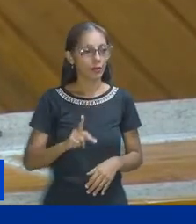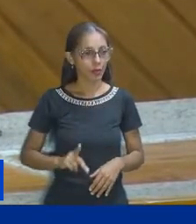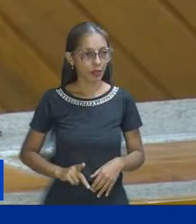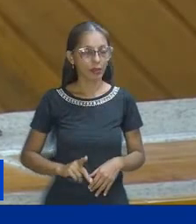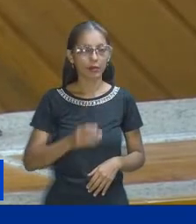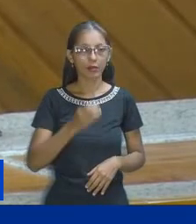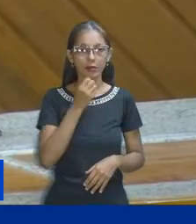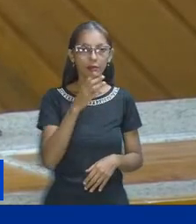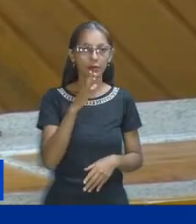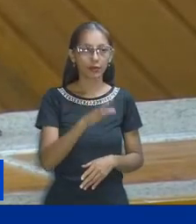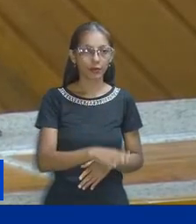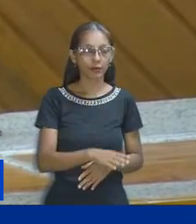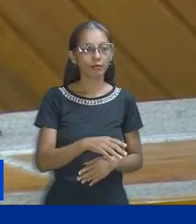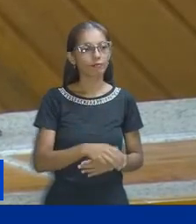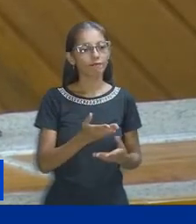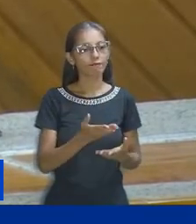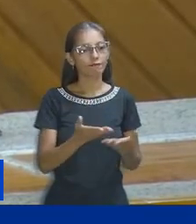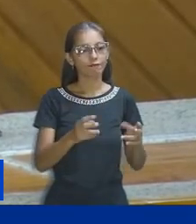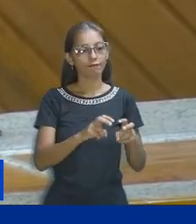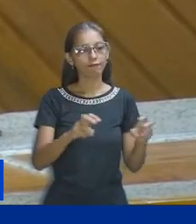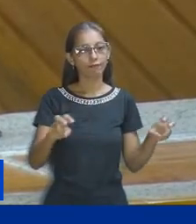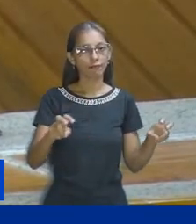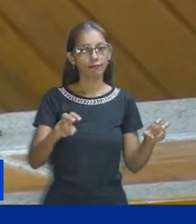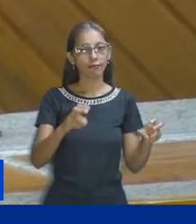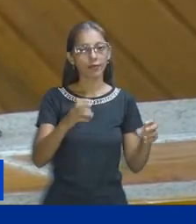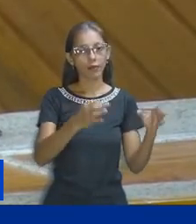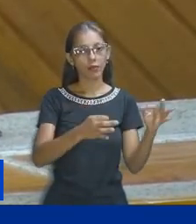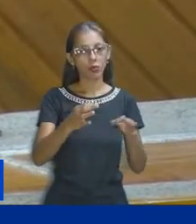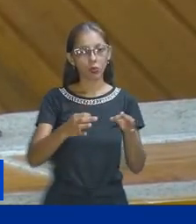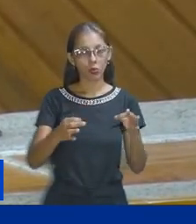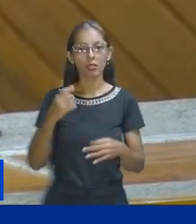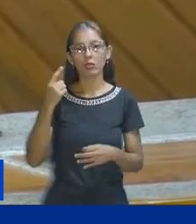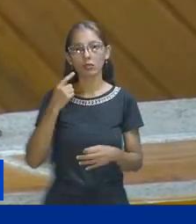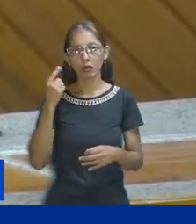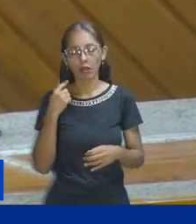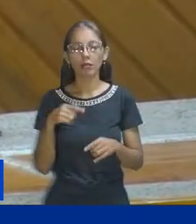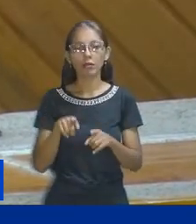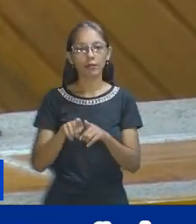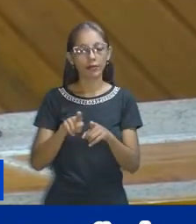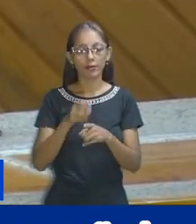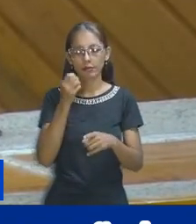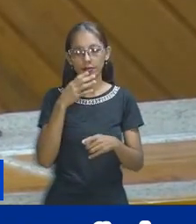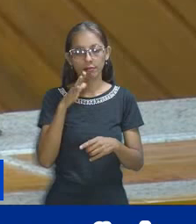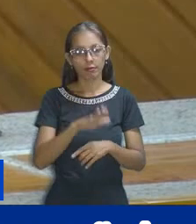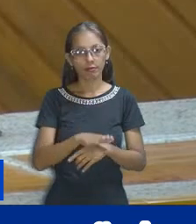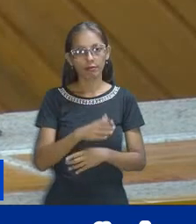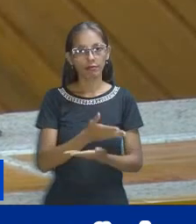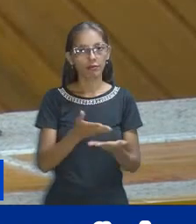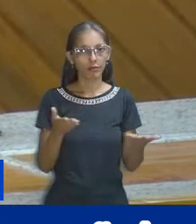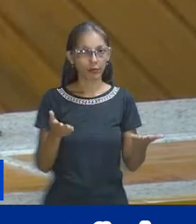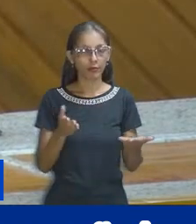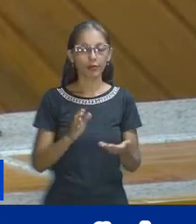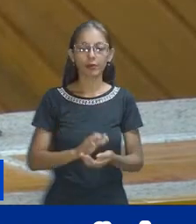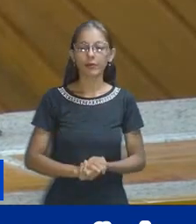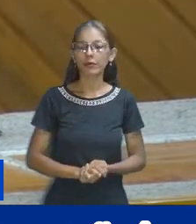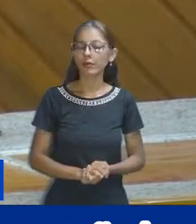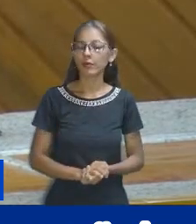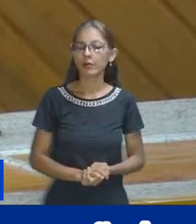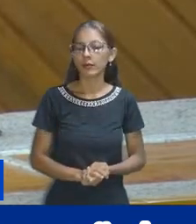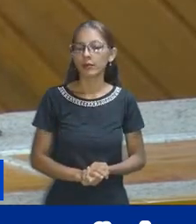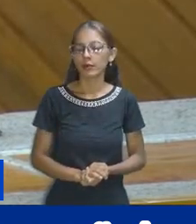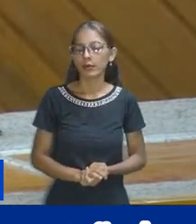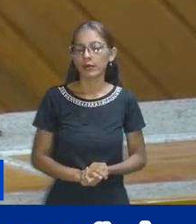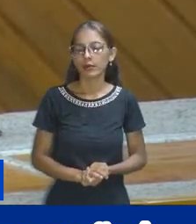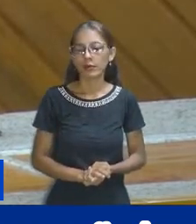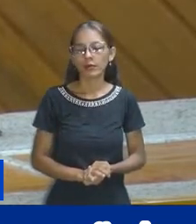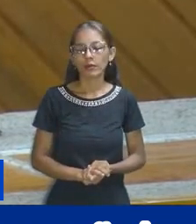Paulo sustentações Madeira. da tribuna, de pele clara, cabelos secretários, grisalhos, com a barba todos que nos parcialmente acompanham. grisalha. Presidente, eu Os quero óculos destacar da um toga aspecto preto com que me detalhe